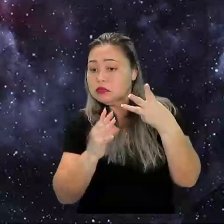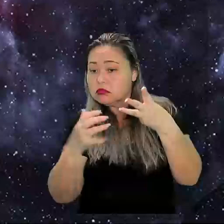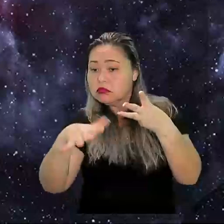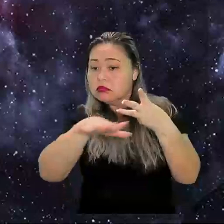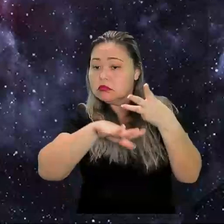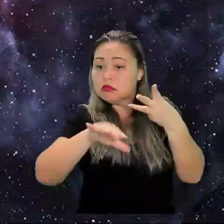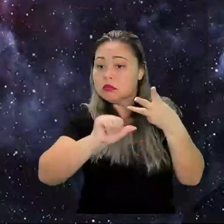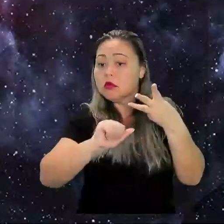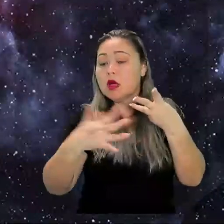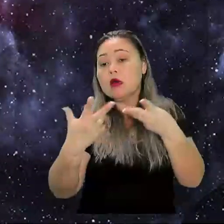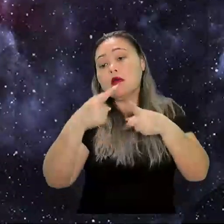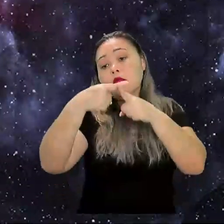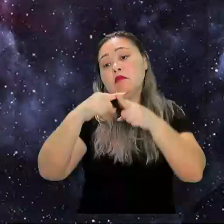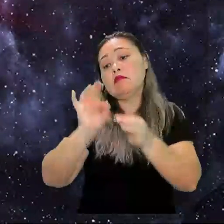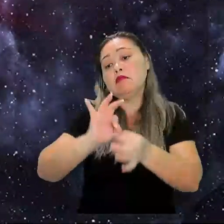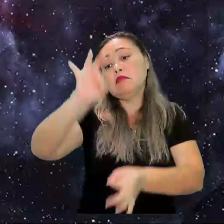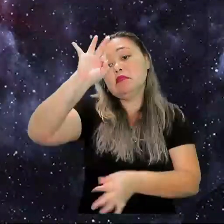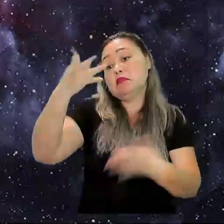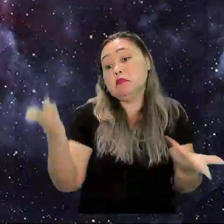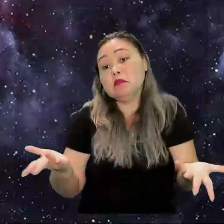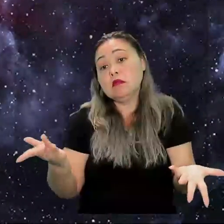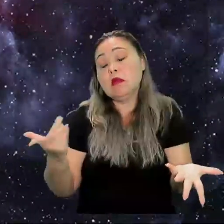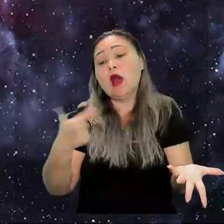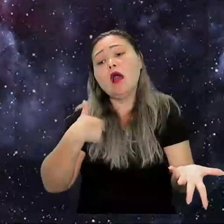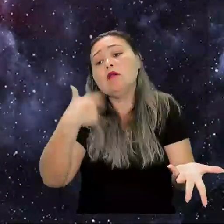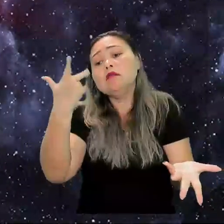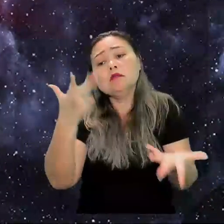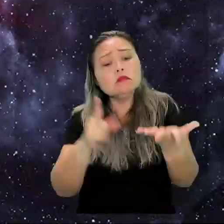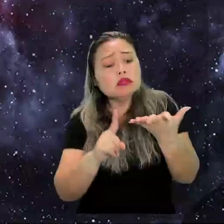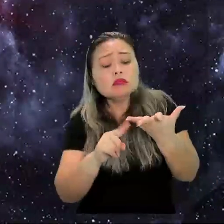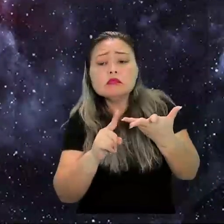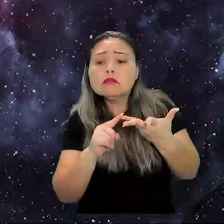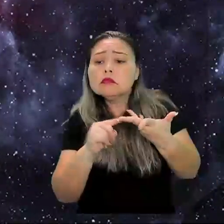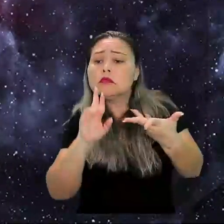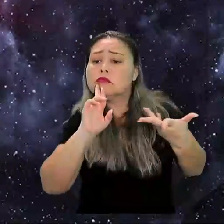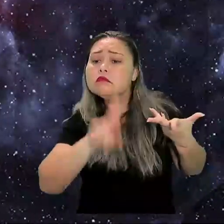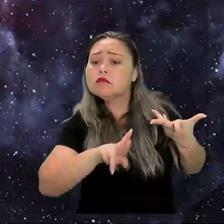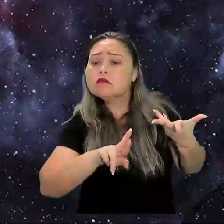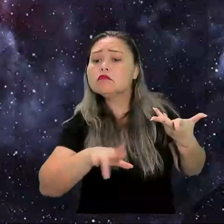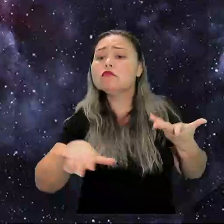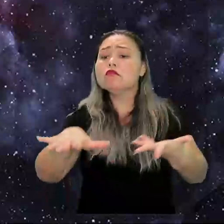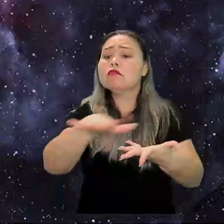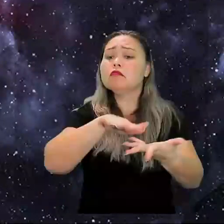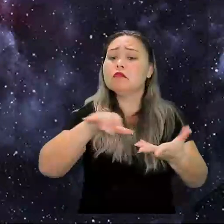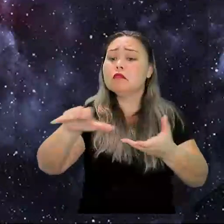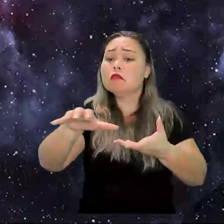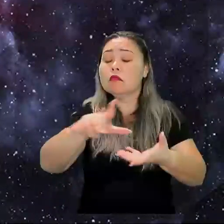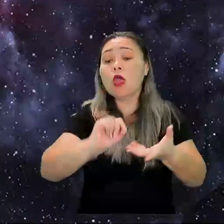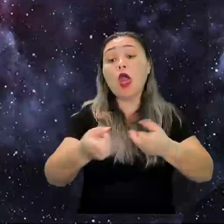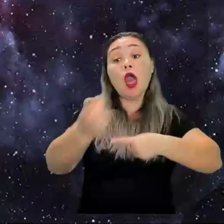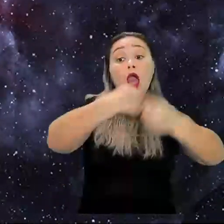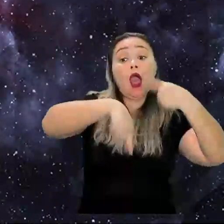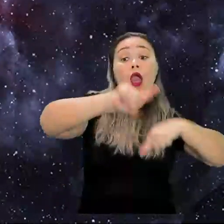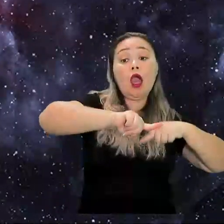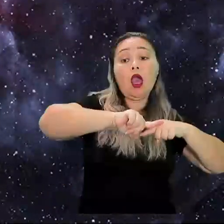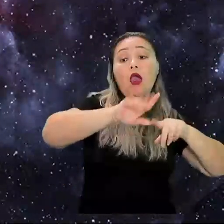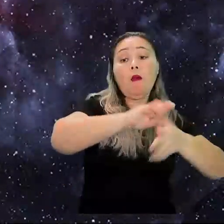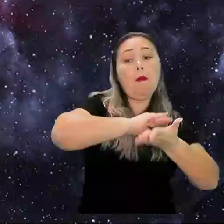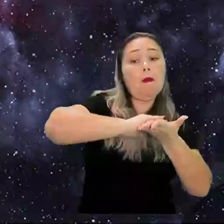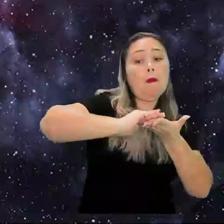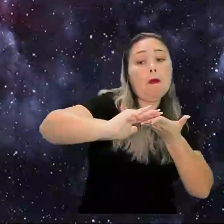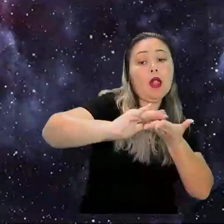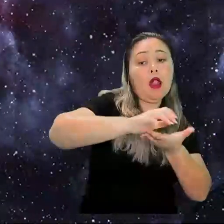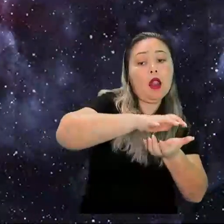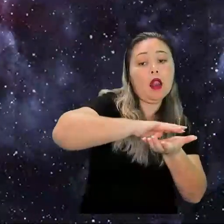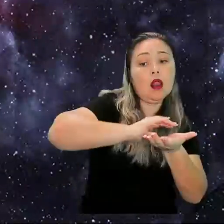área do plano e multiplica pela altura. Então muita coisa se resolve na geometria espacial pela geometria plana. Só tem um detalhe